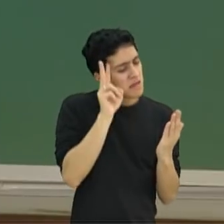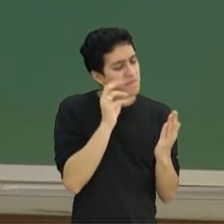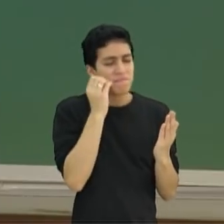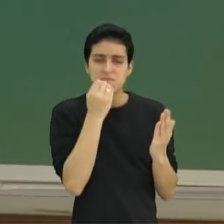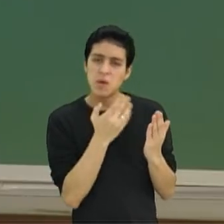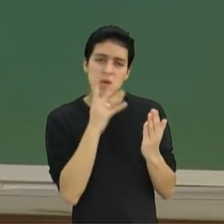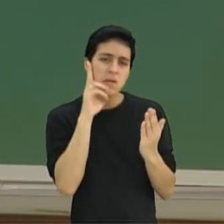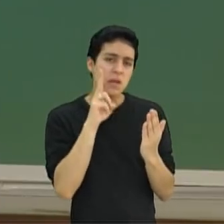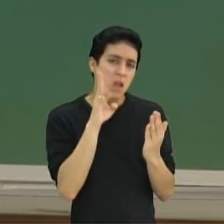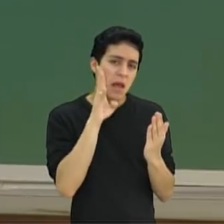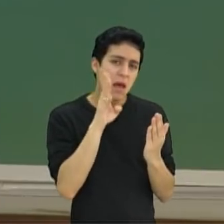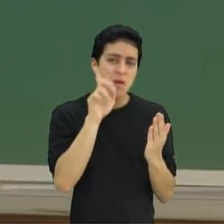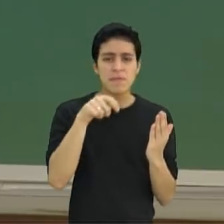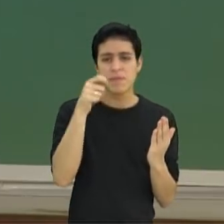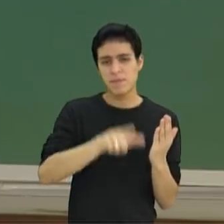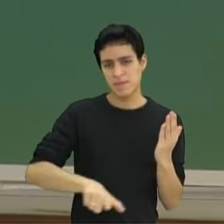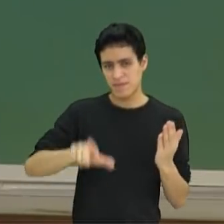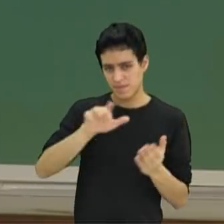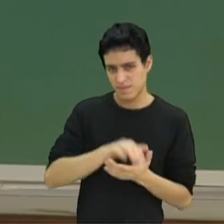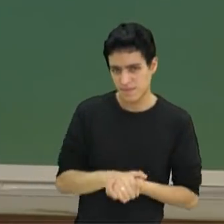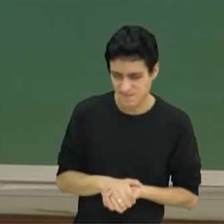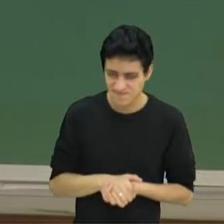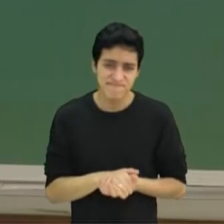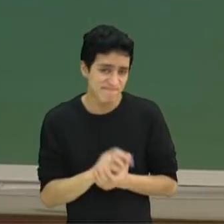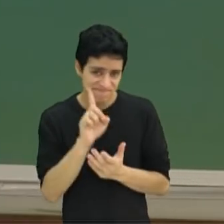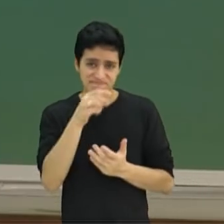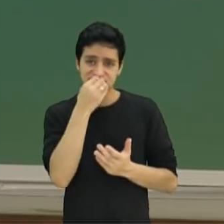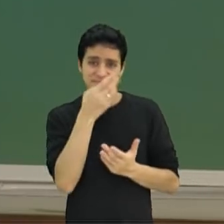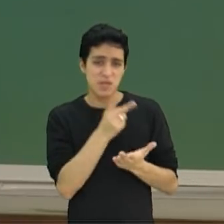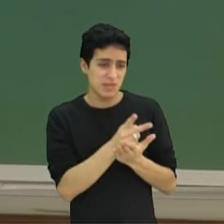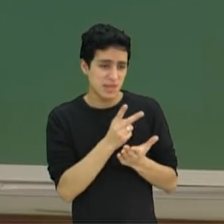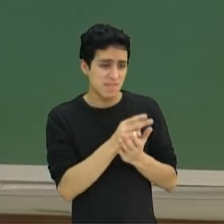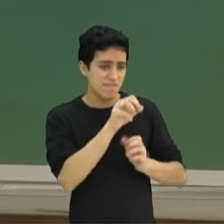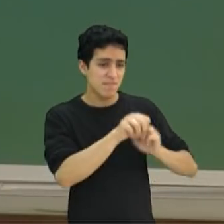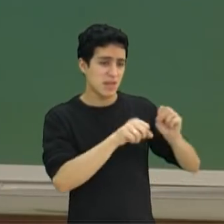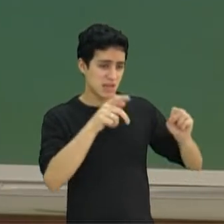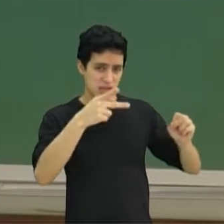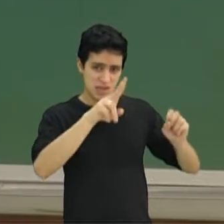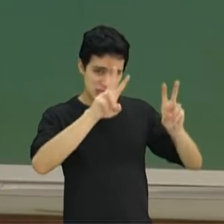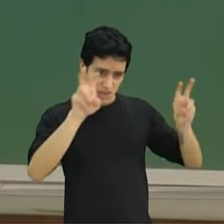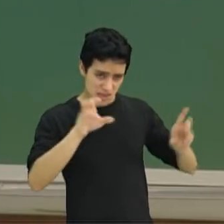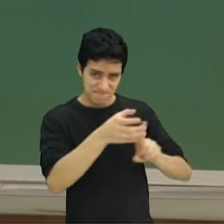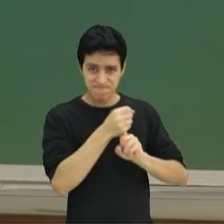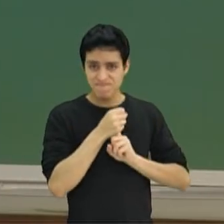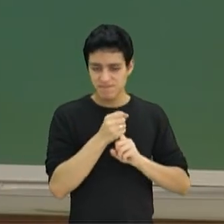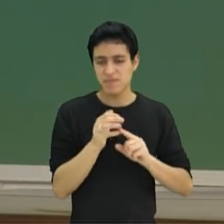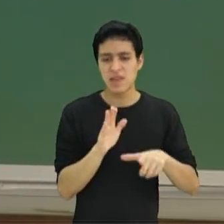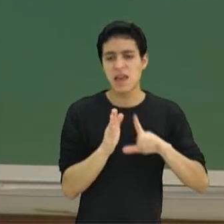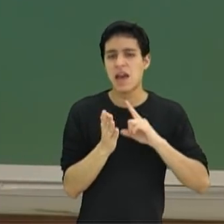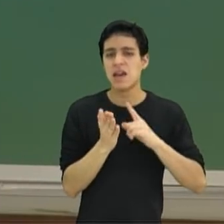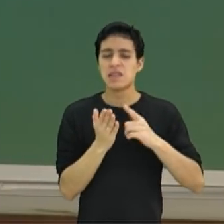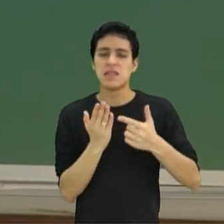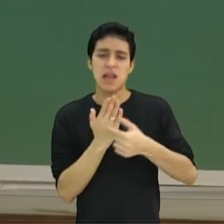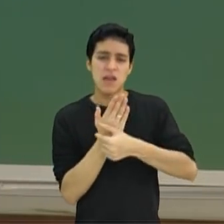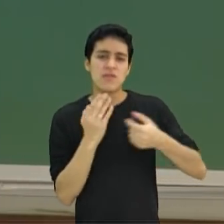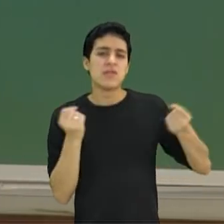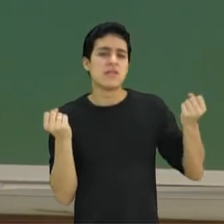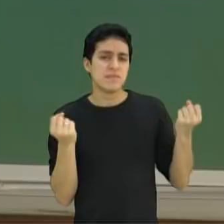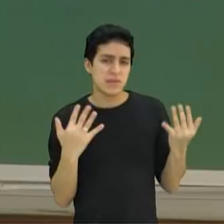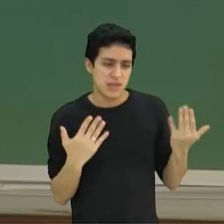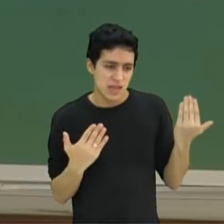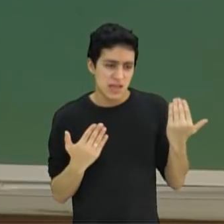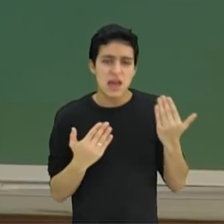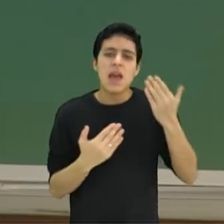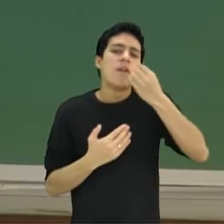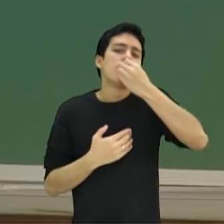boas sobre literatura. Sempre é bom se aprofundar nessa temática. Como a autora disse no começo do ensaio, né? É